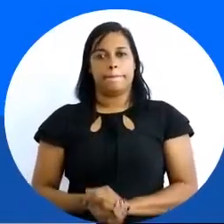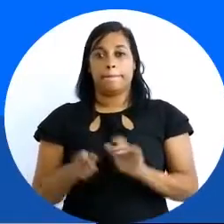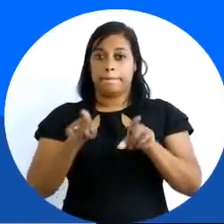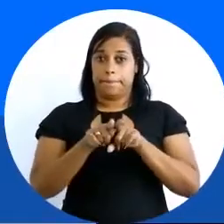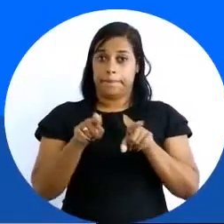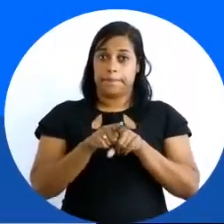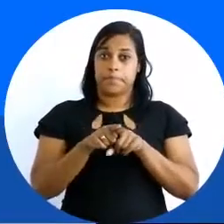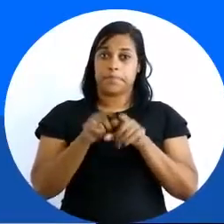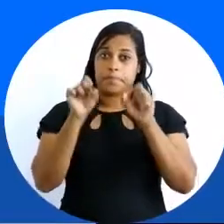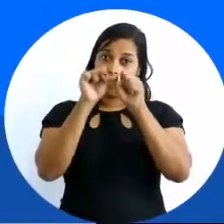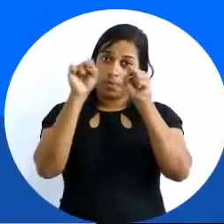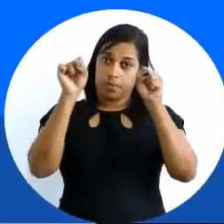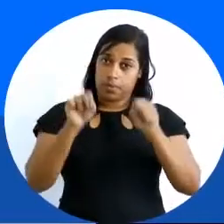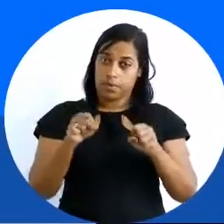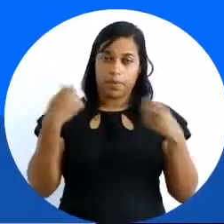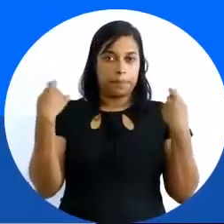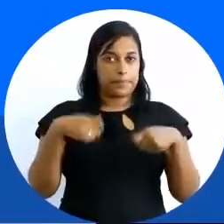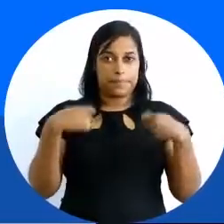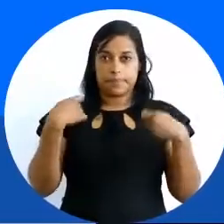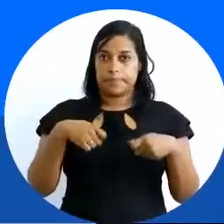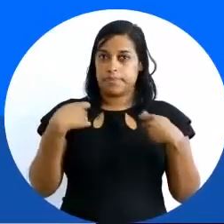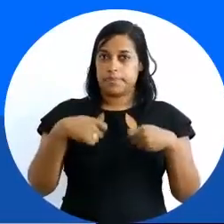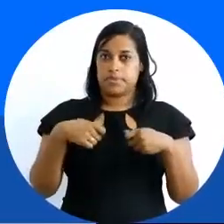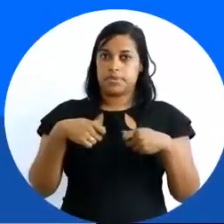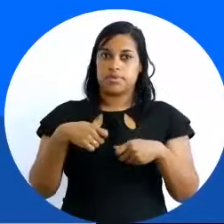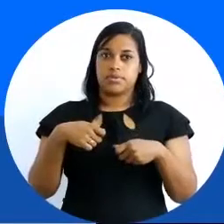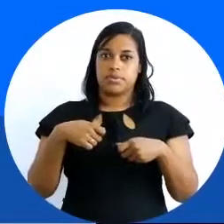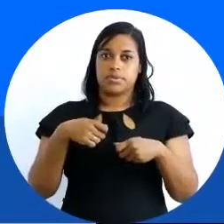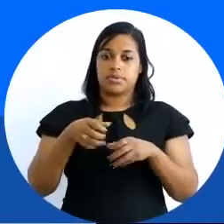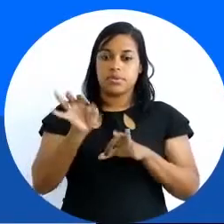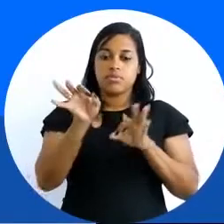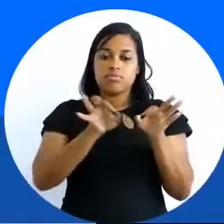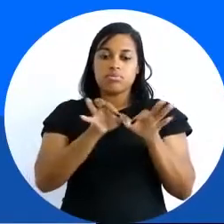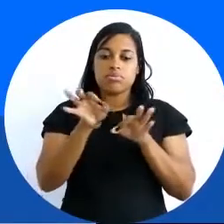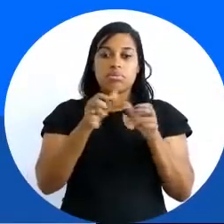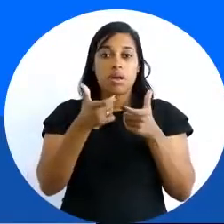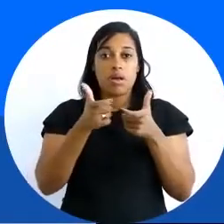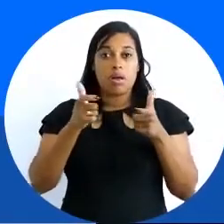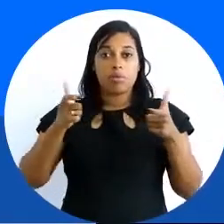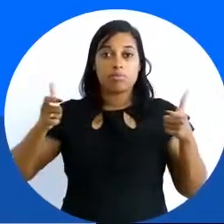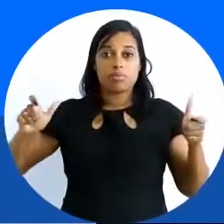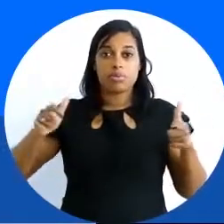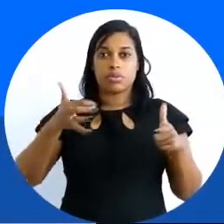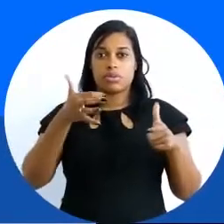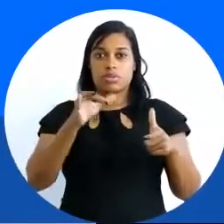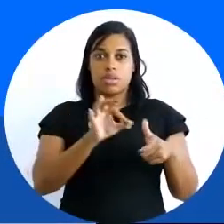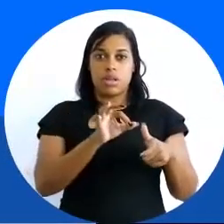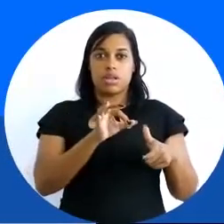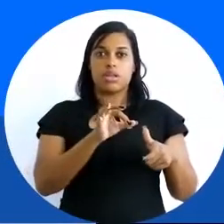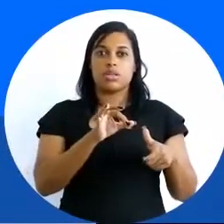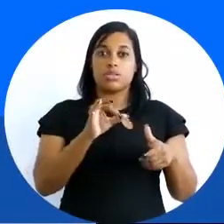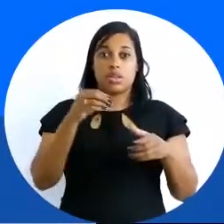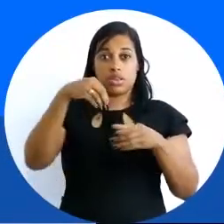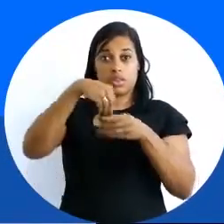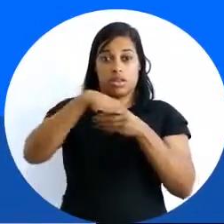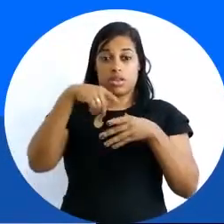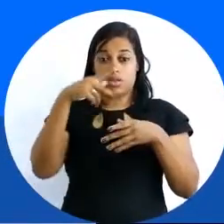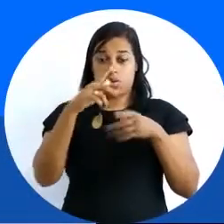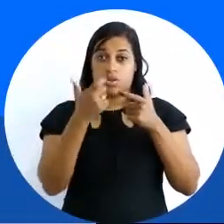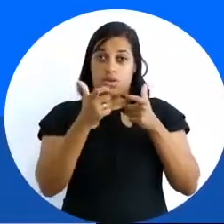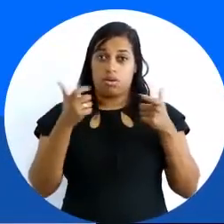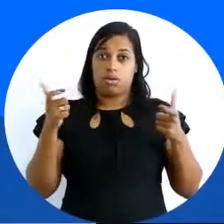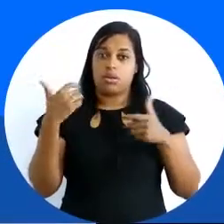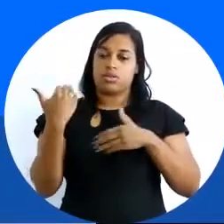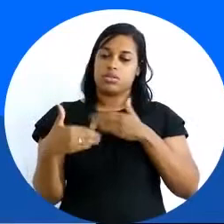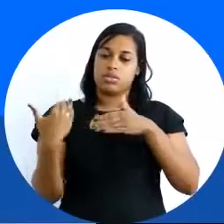índice sistemático, que não necessariamente vai estar em ordem alfabética. Eu posso pegar grandes blocos de ideias e aí dentro desses grandes blocos